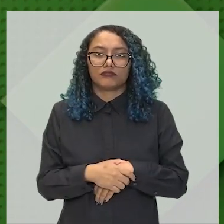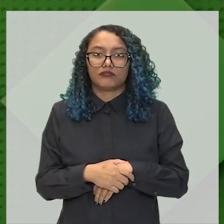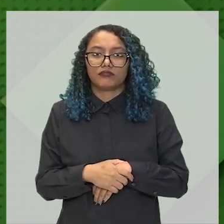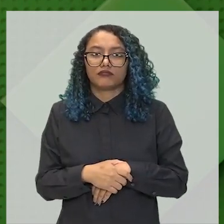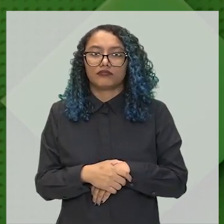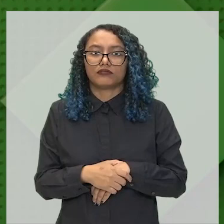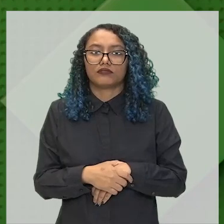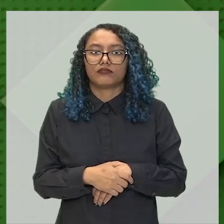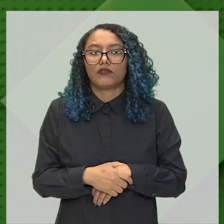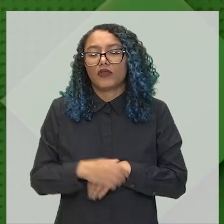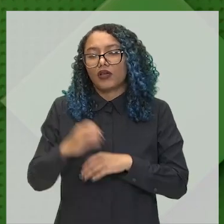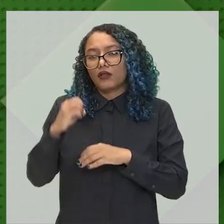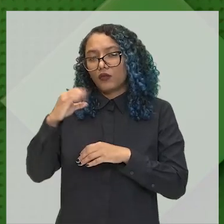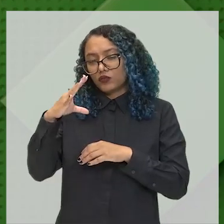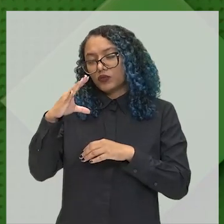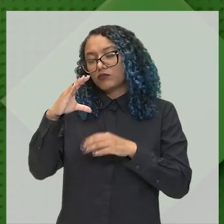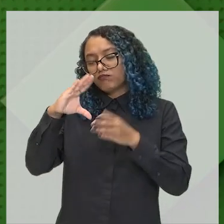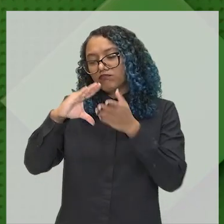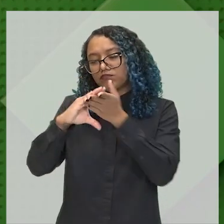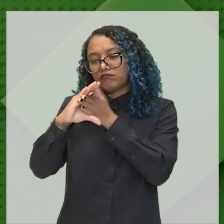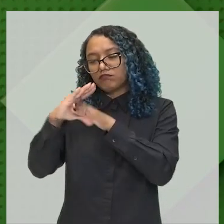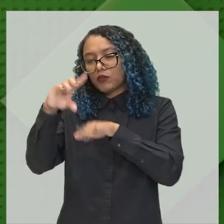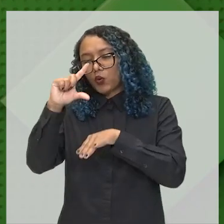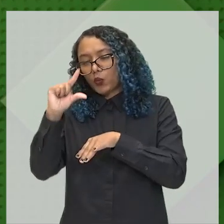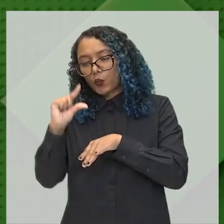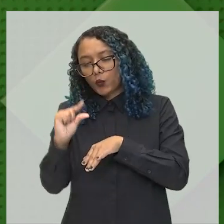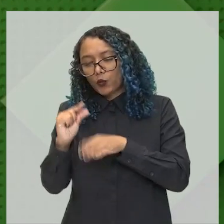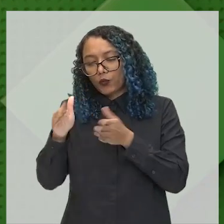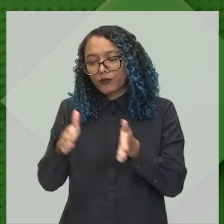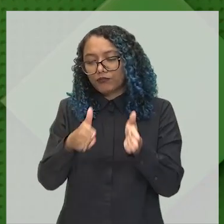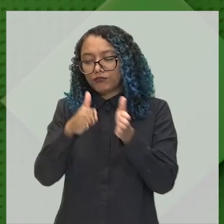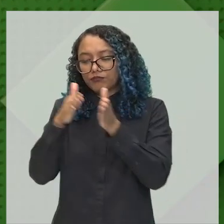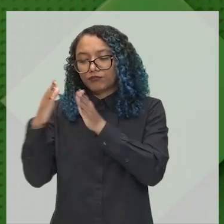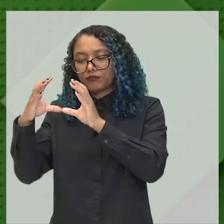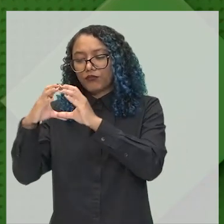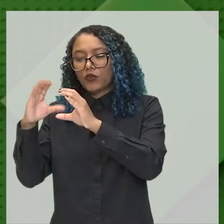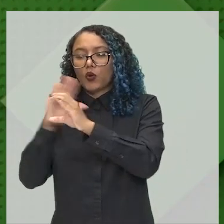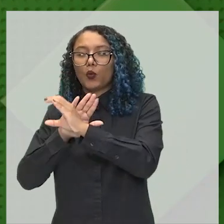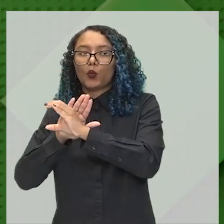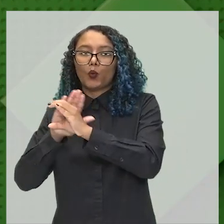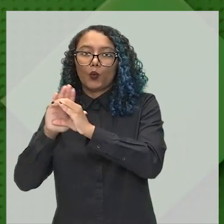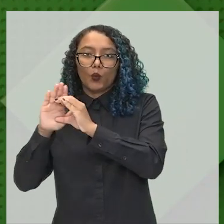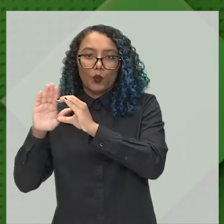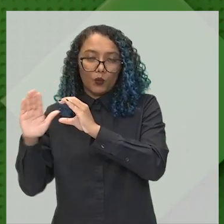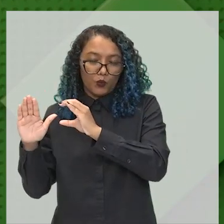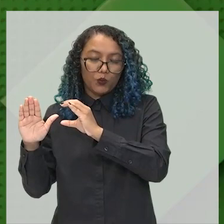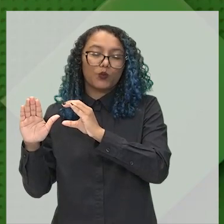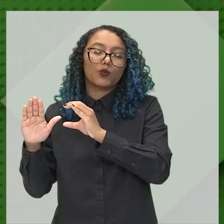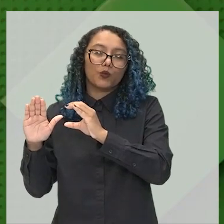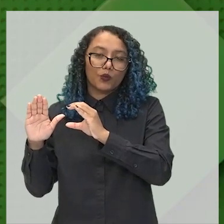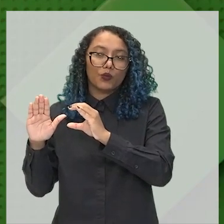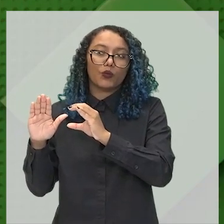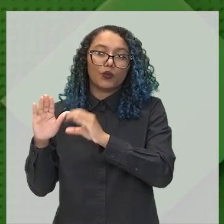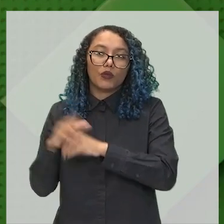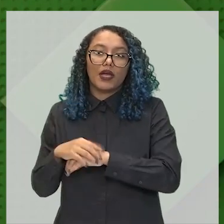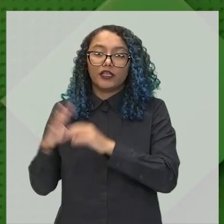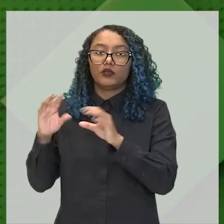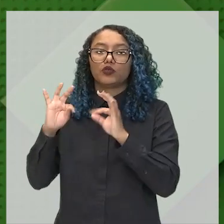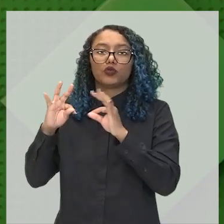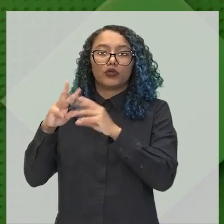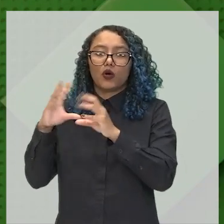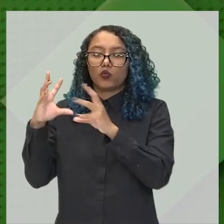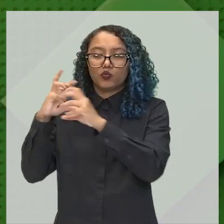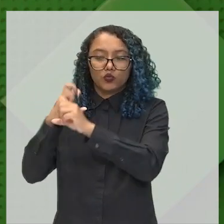visível, no caso é a fase minguante, até ficar completamente sem essa iluminação